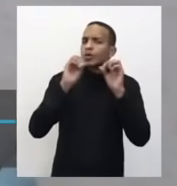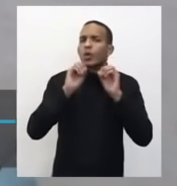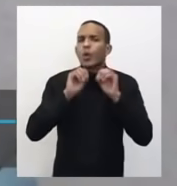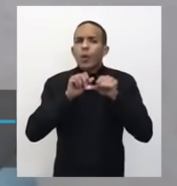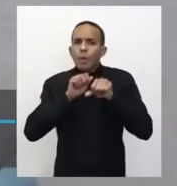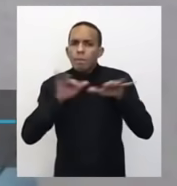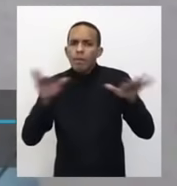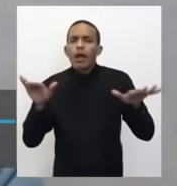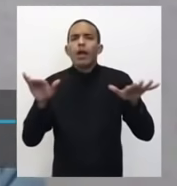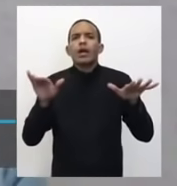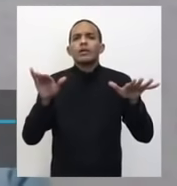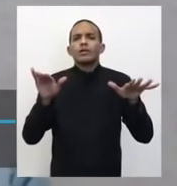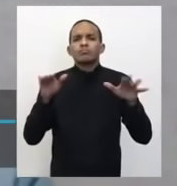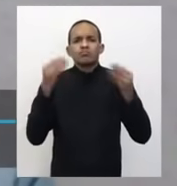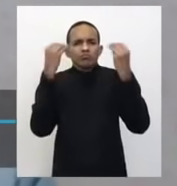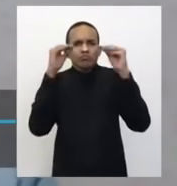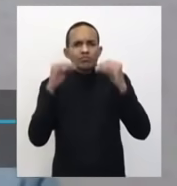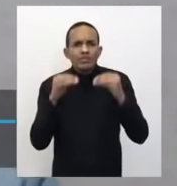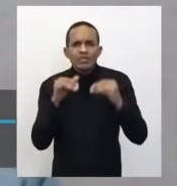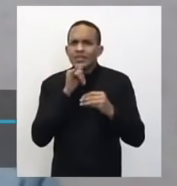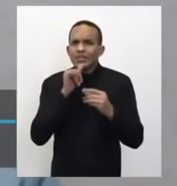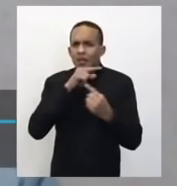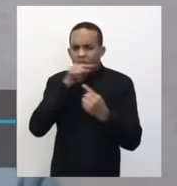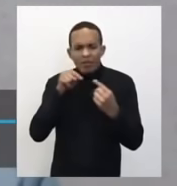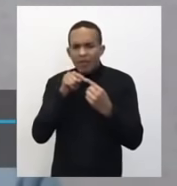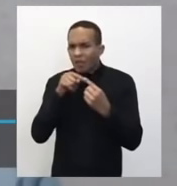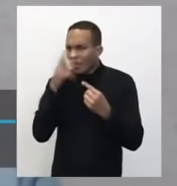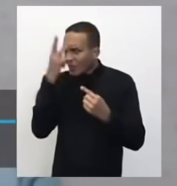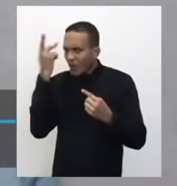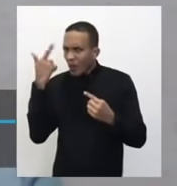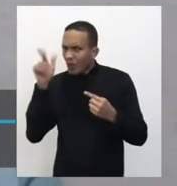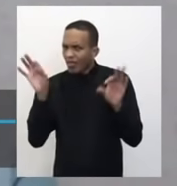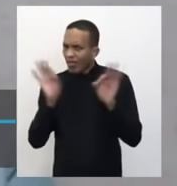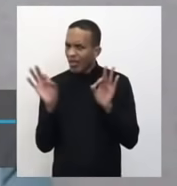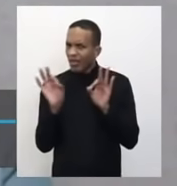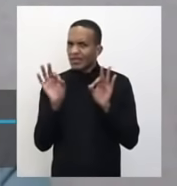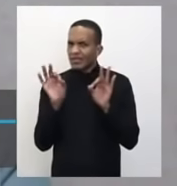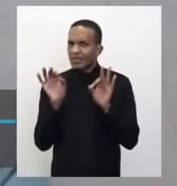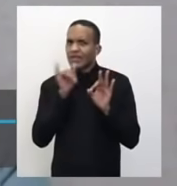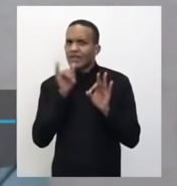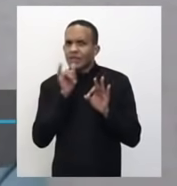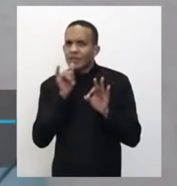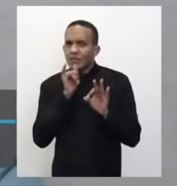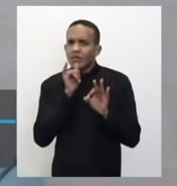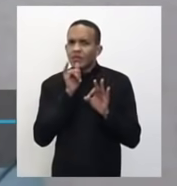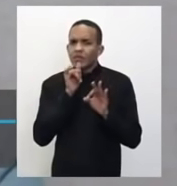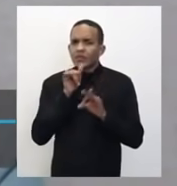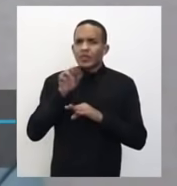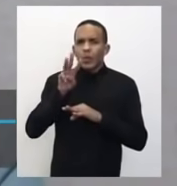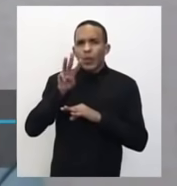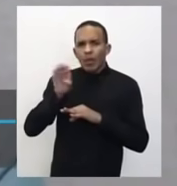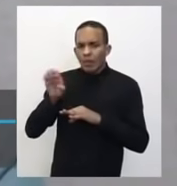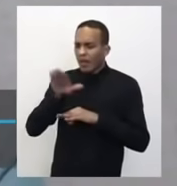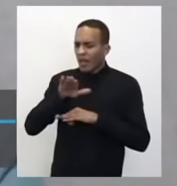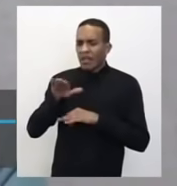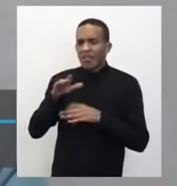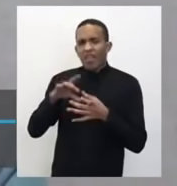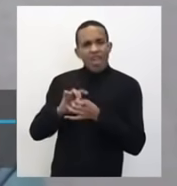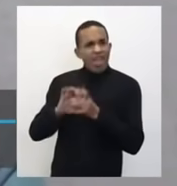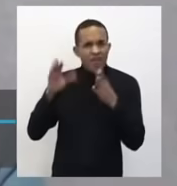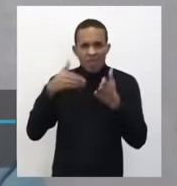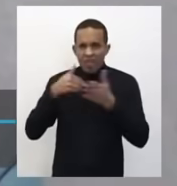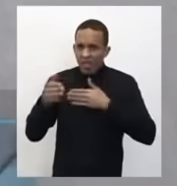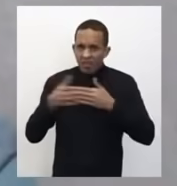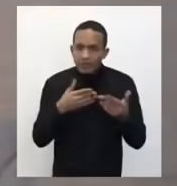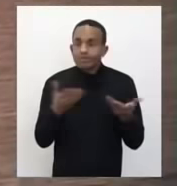alguma mensagem, será que a gente não está atingindo ninguém? Será que a nossa web ela é terra de ninguém? Então, refletindo um